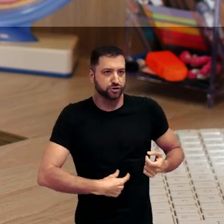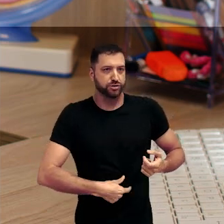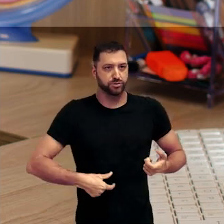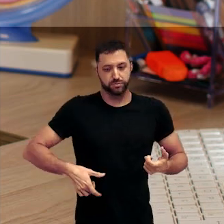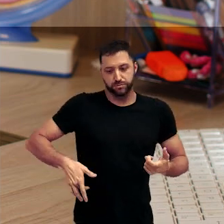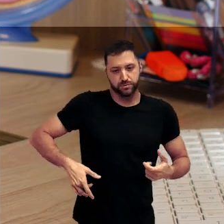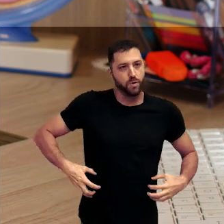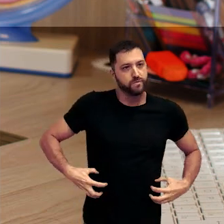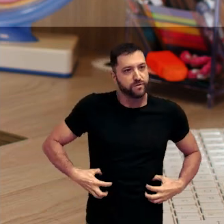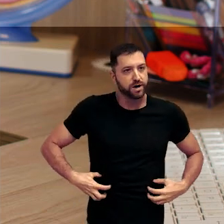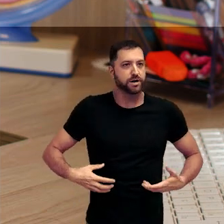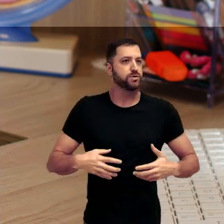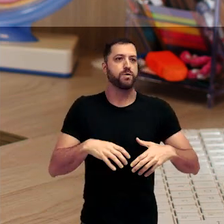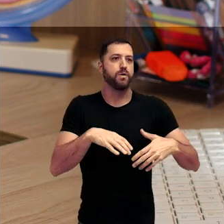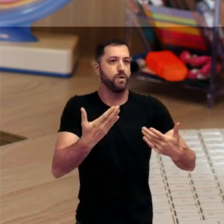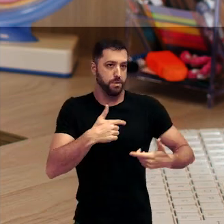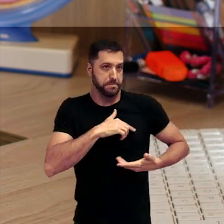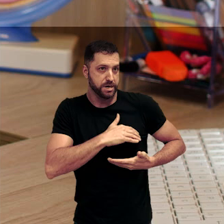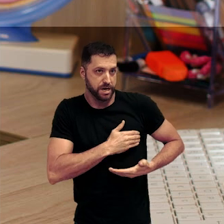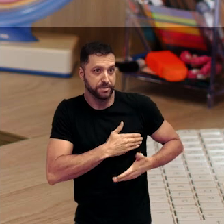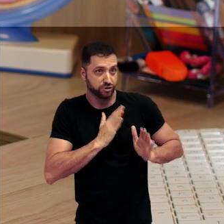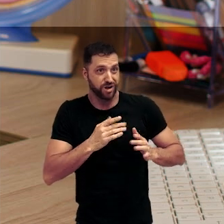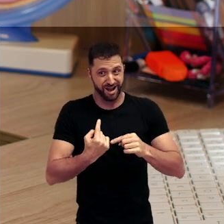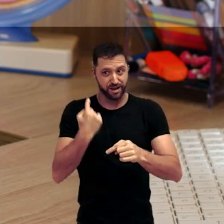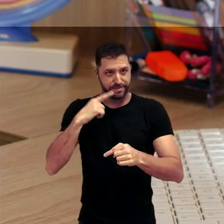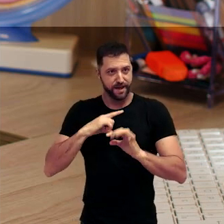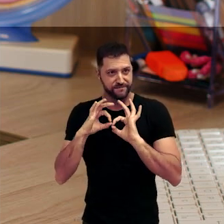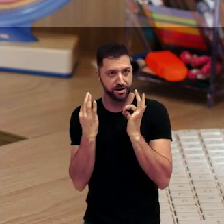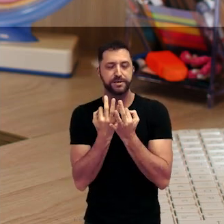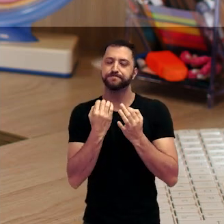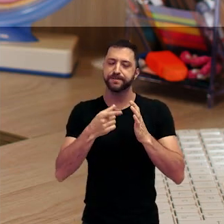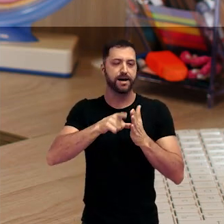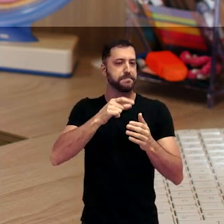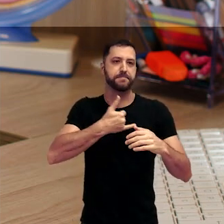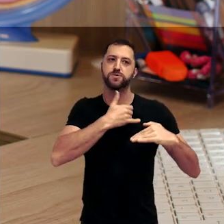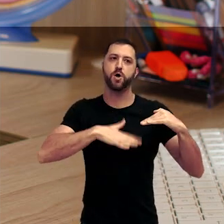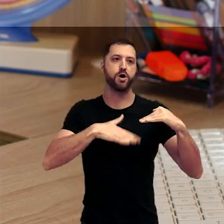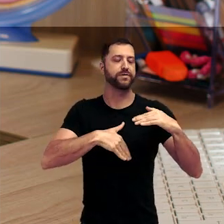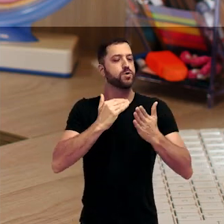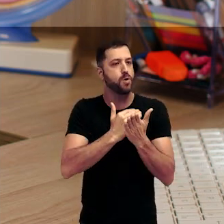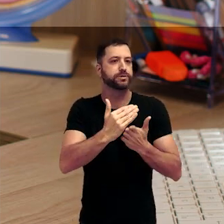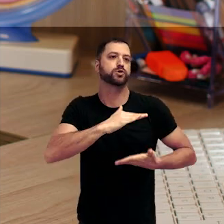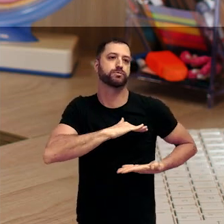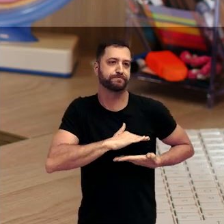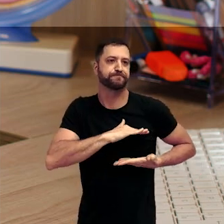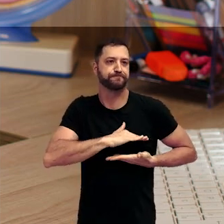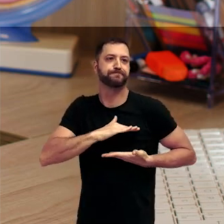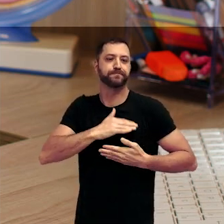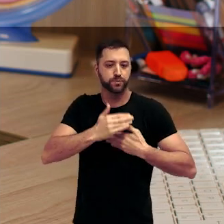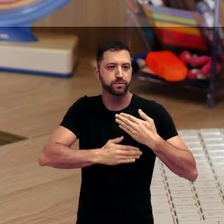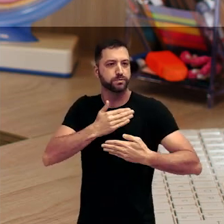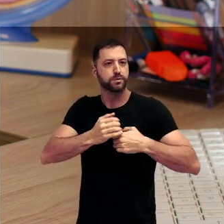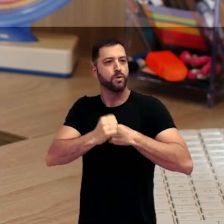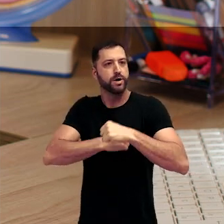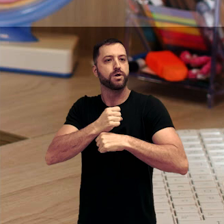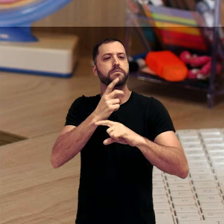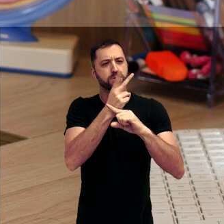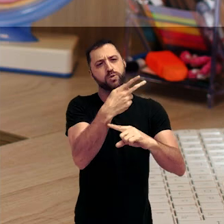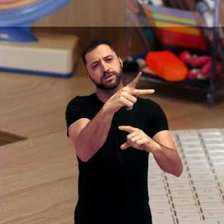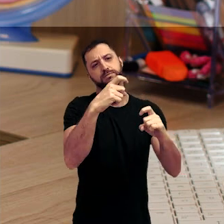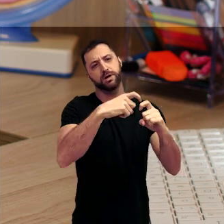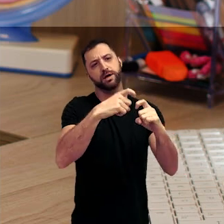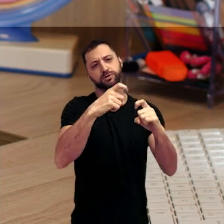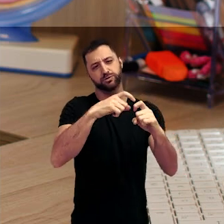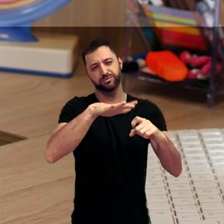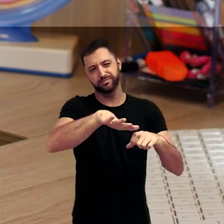de câncer de mama, ovário ou intestino, esse rastreamento pode começar um pouquinho antes. É importante conversar com o ginecologista